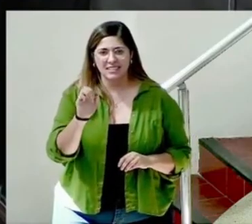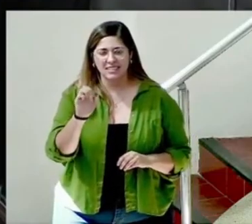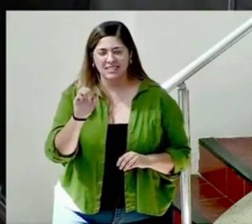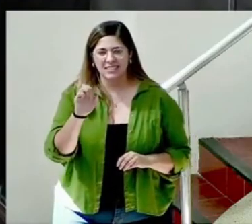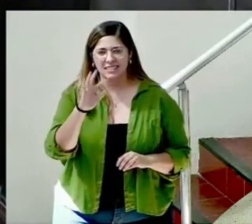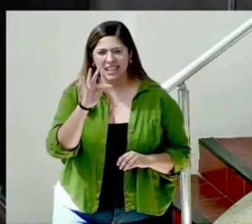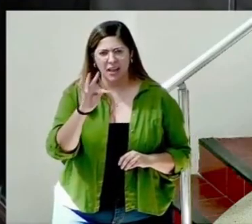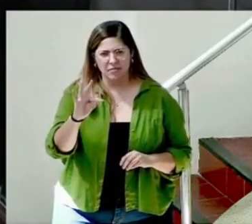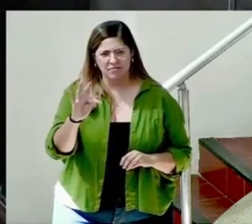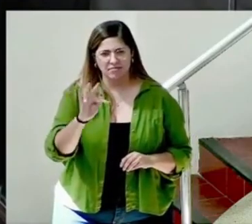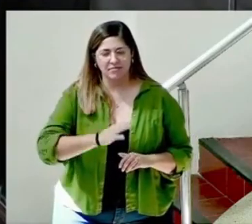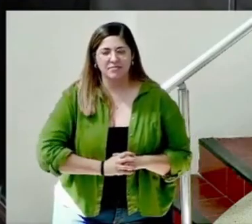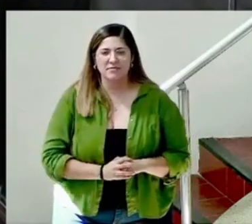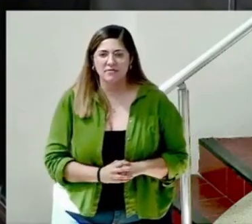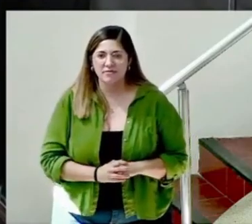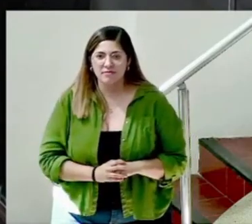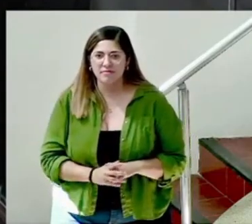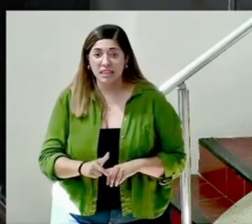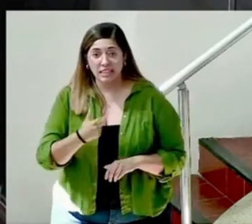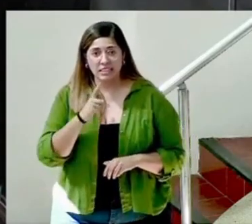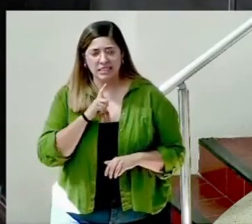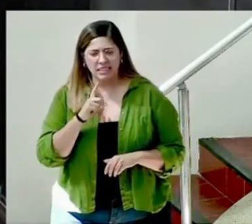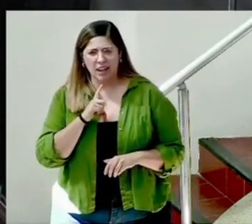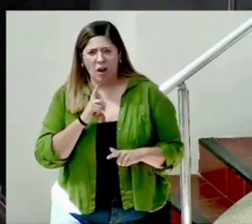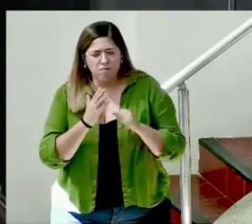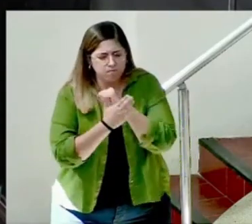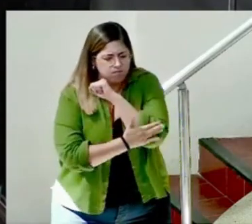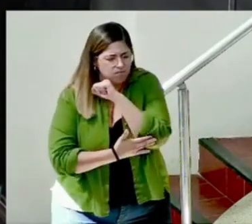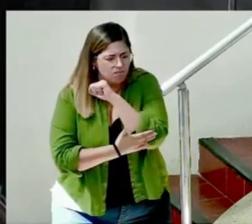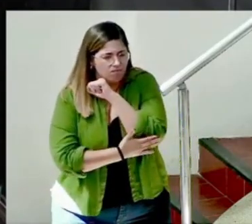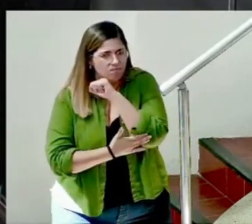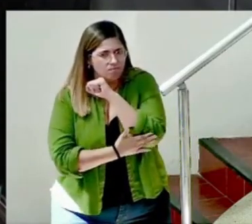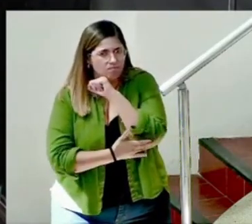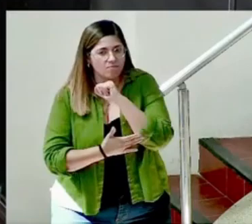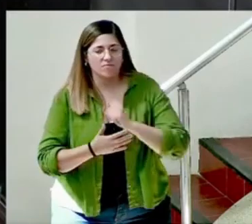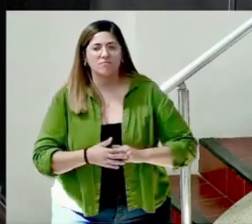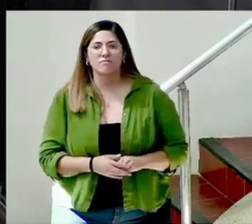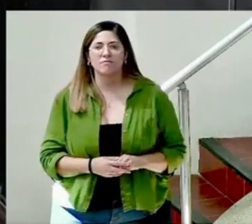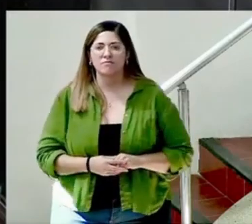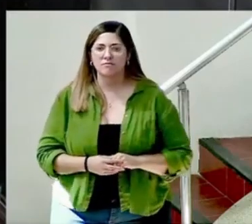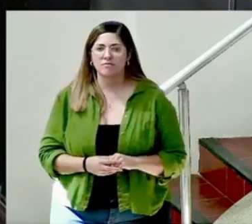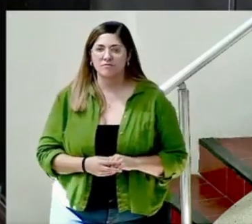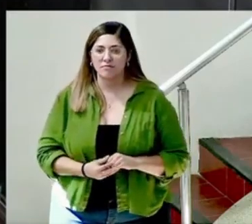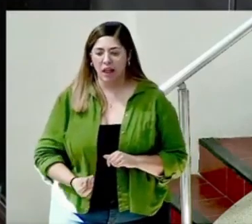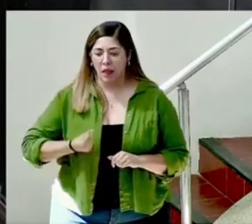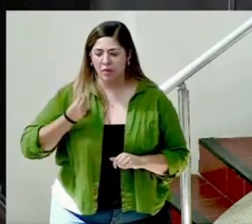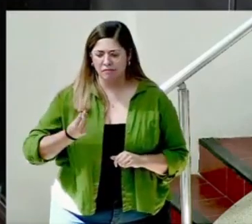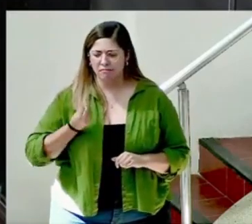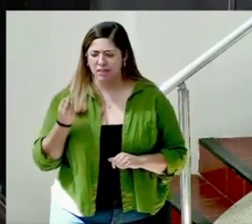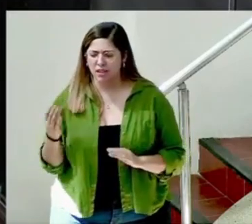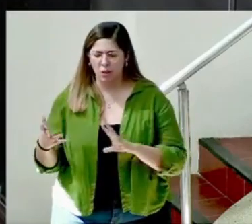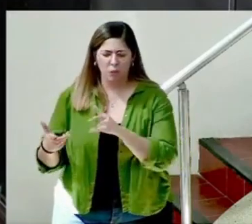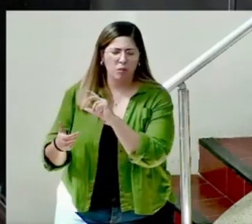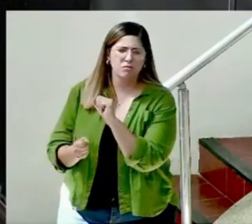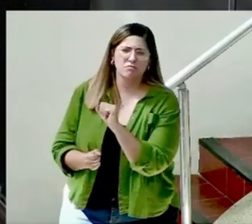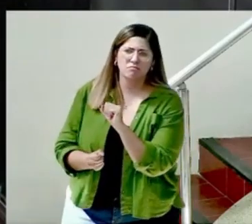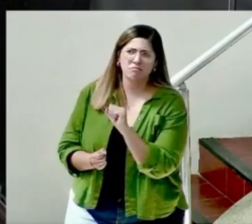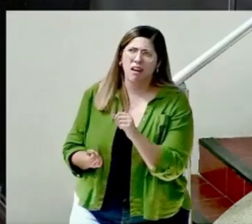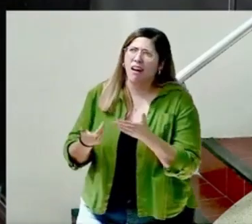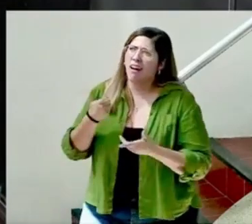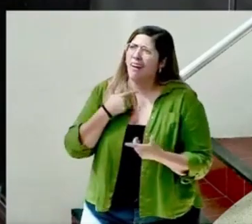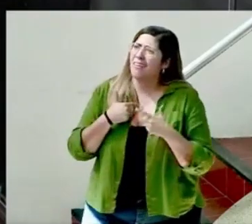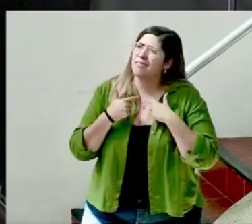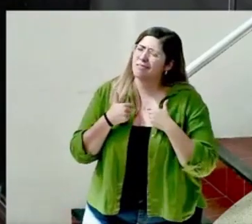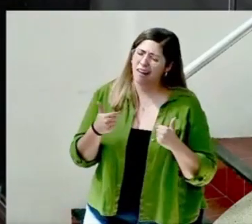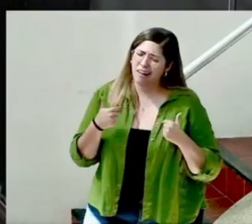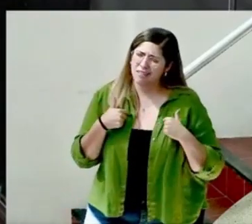está invejando a vida dos ímpios. Asaf diz: olha, Senhor, eu estou aqui sendo um